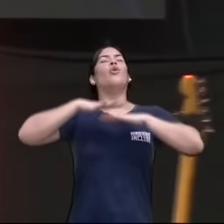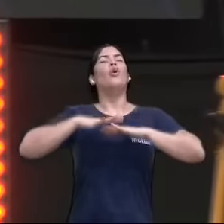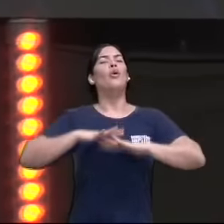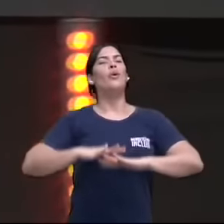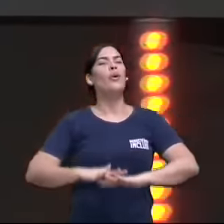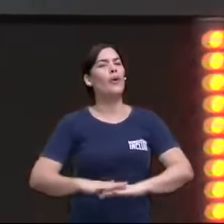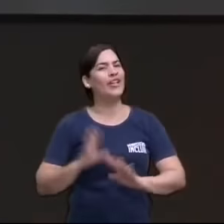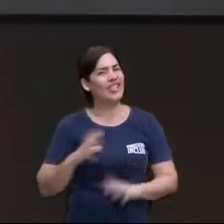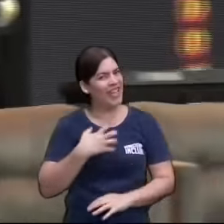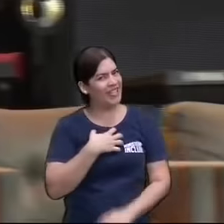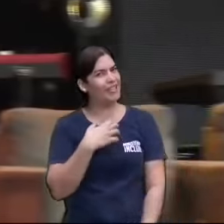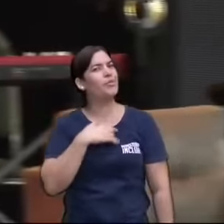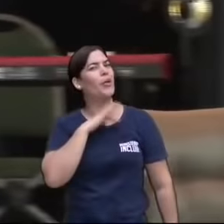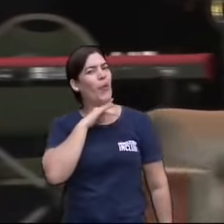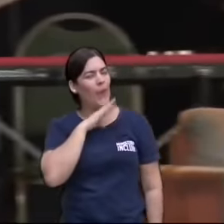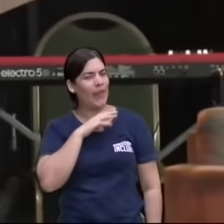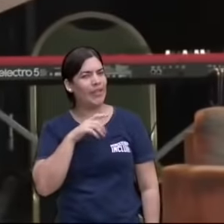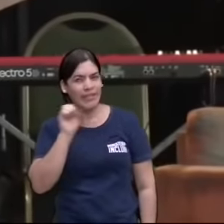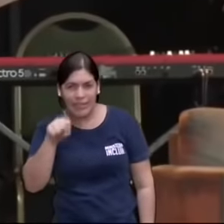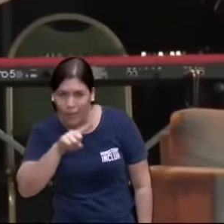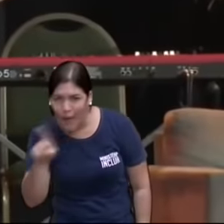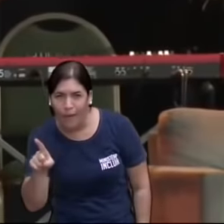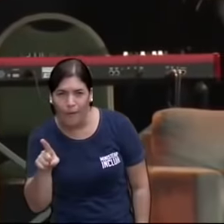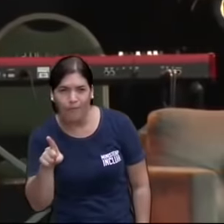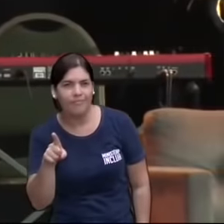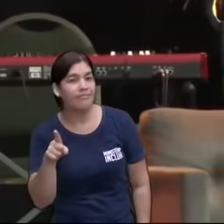já vem um sentimento ruim, sim ou não?